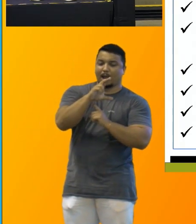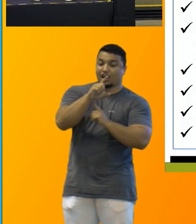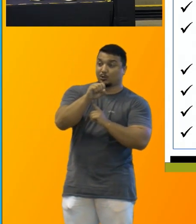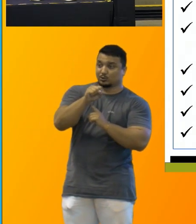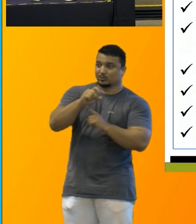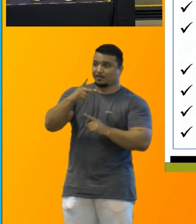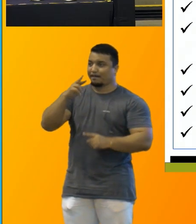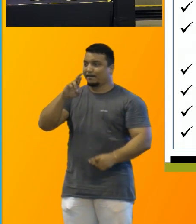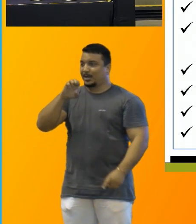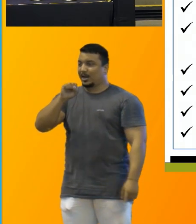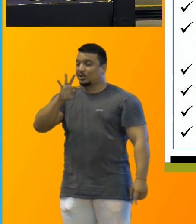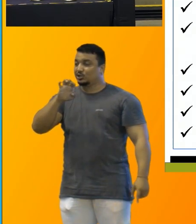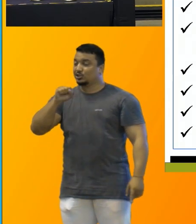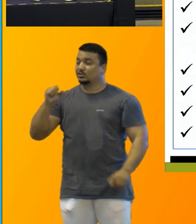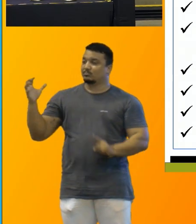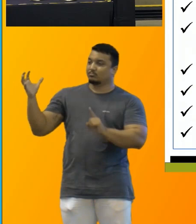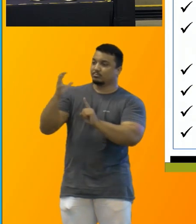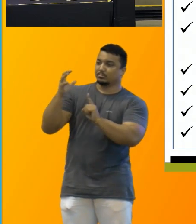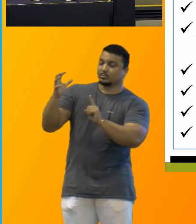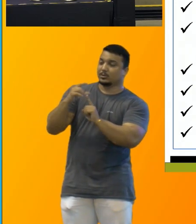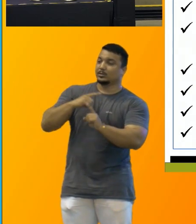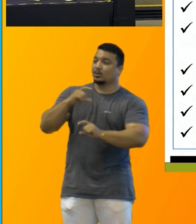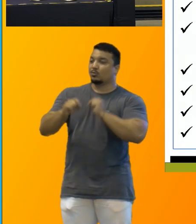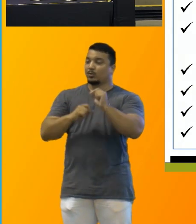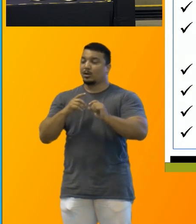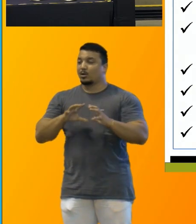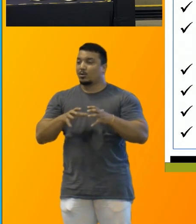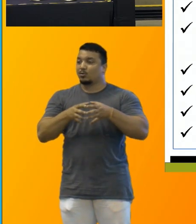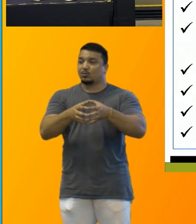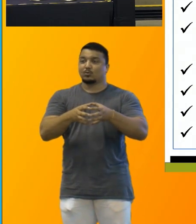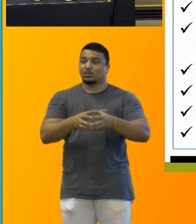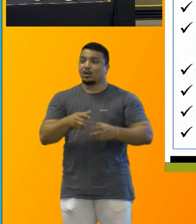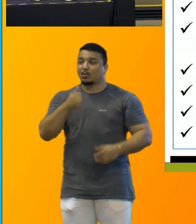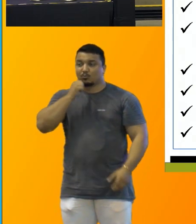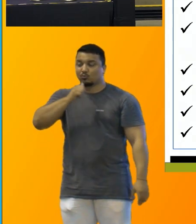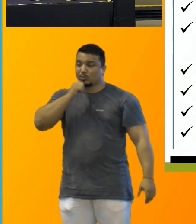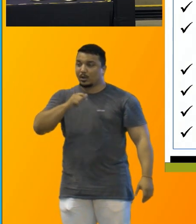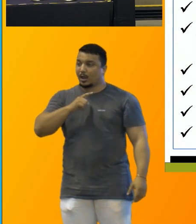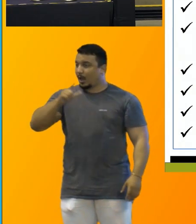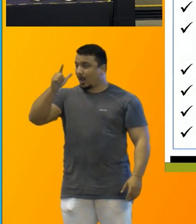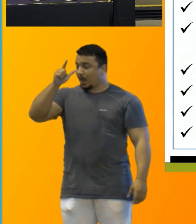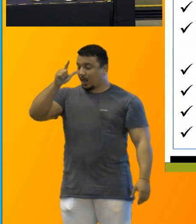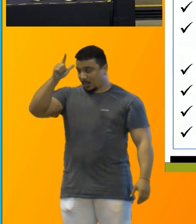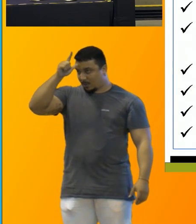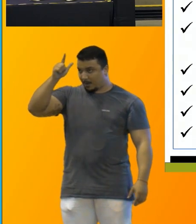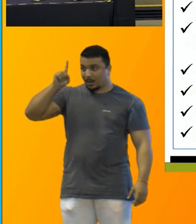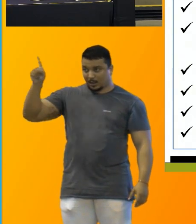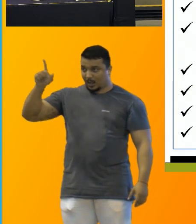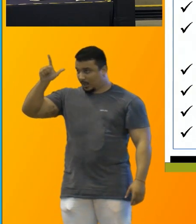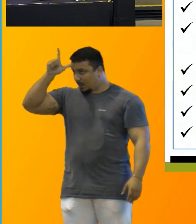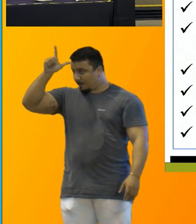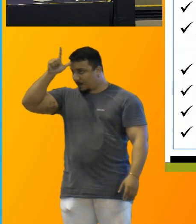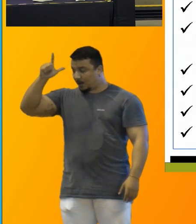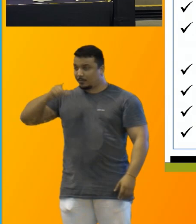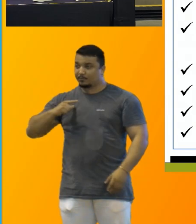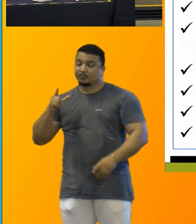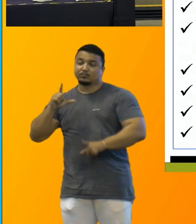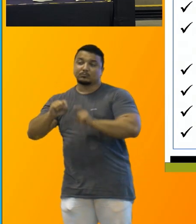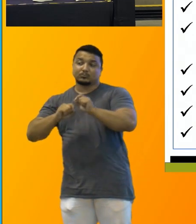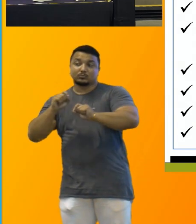inclusive trazendo consigo uma judia alemã que foi perseguida na Alemanha e que veio fazendo a